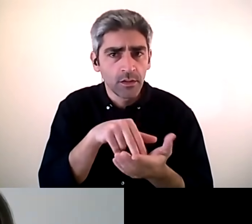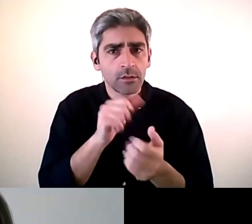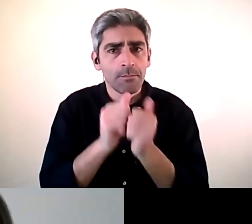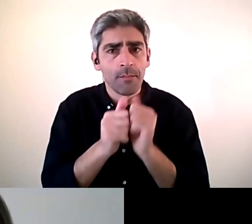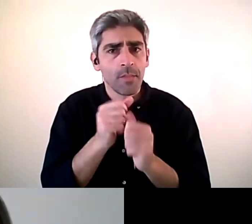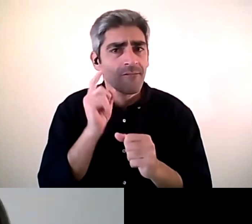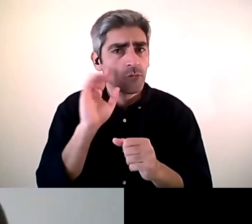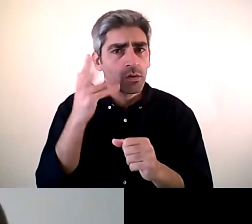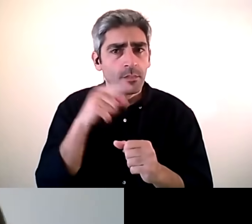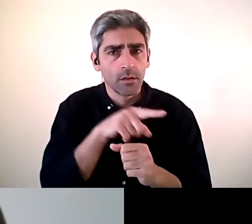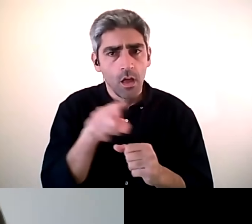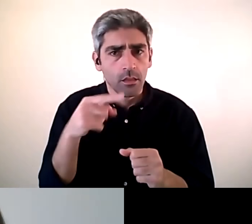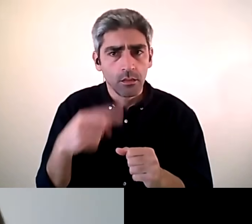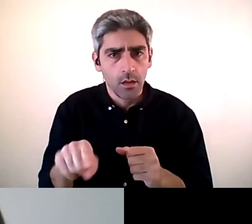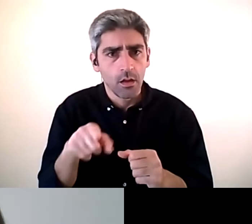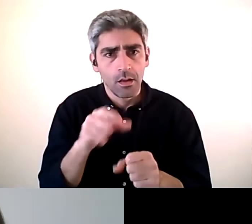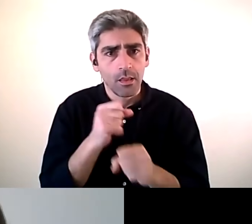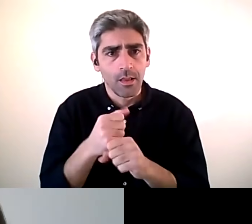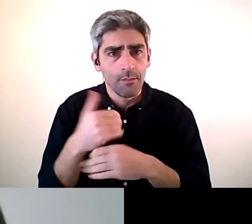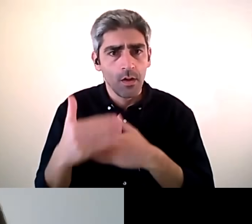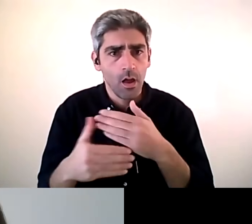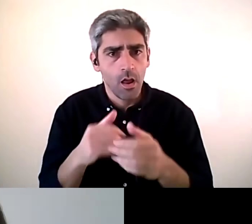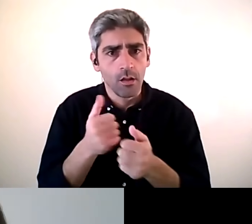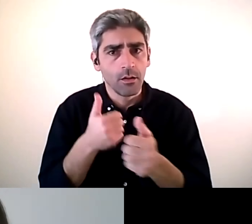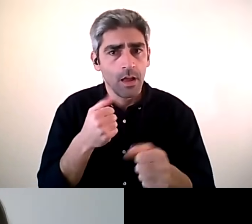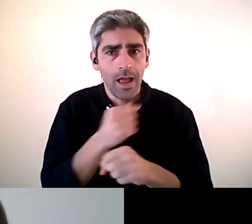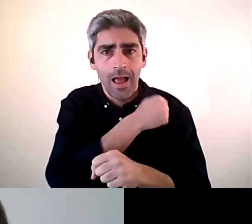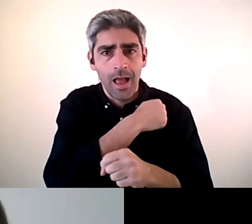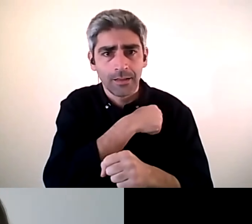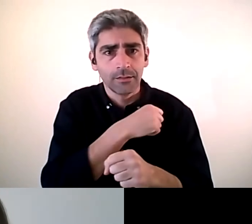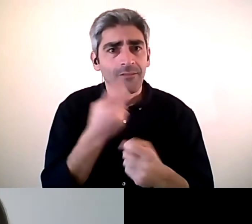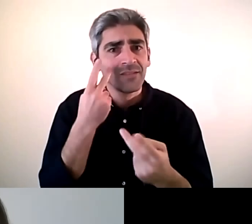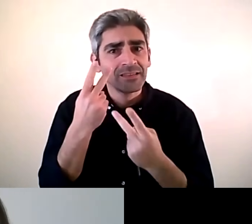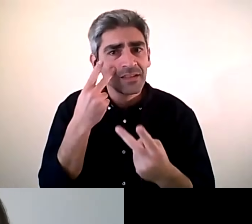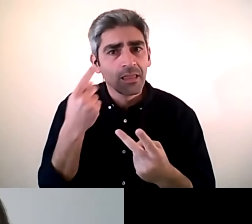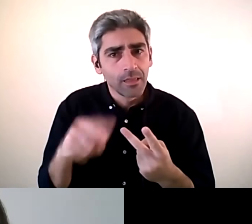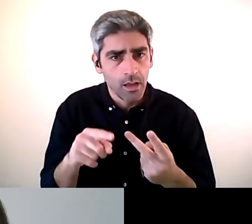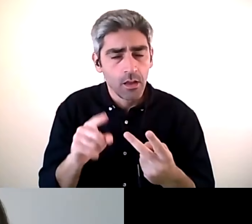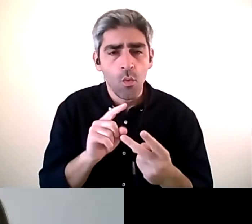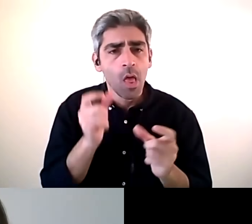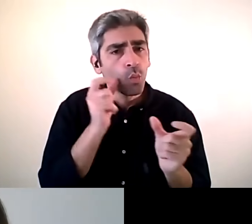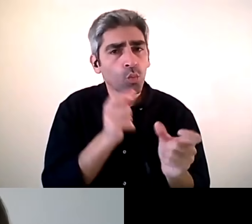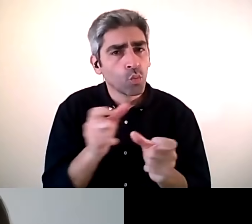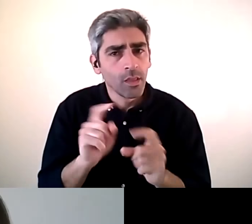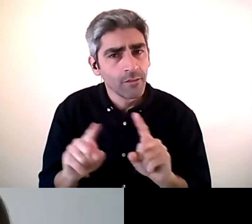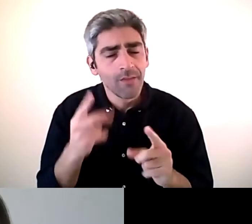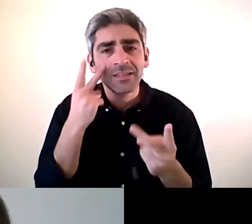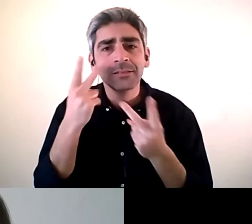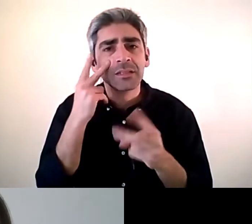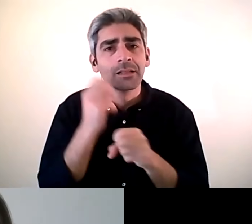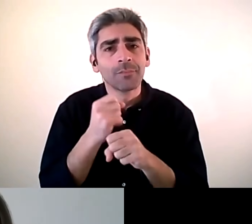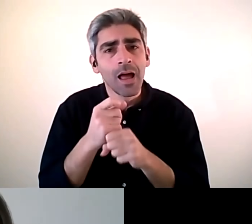papel fundamental que têm para que esse trabalho prestado a partir de casa seja visível. Não é o controlo, é a visibilidade